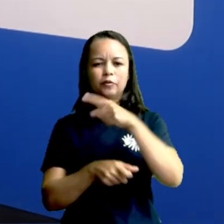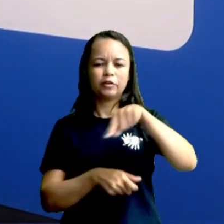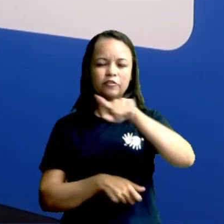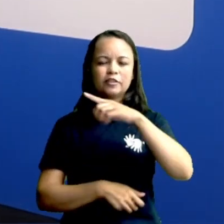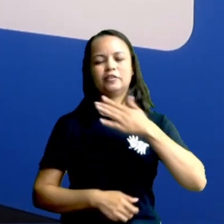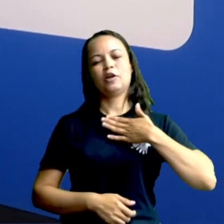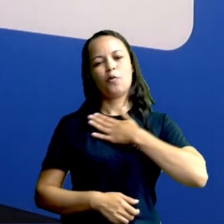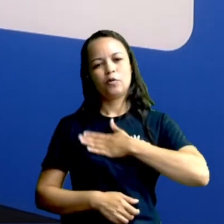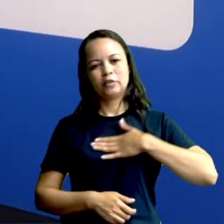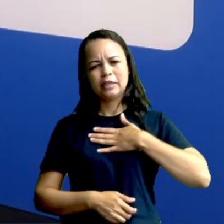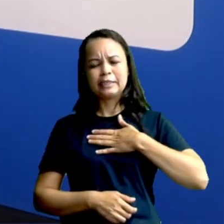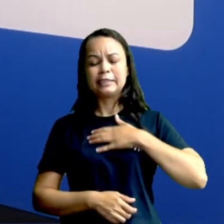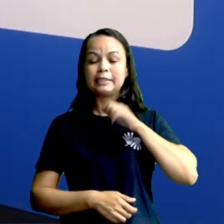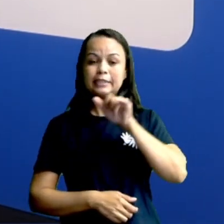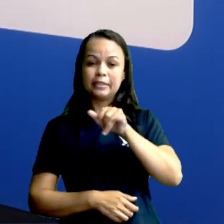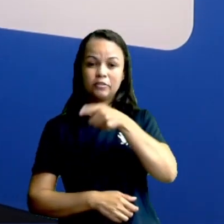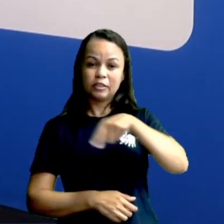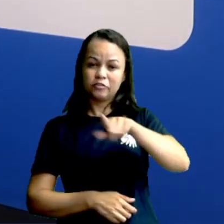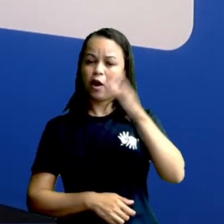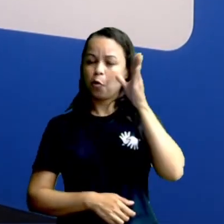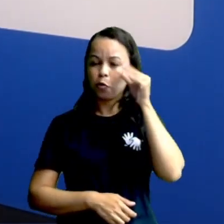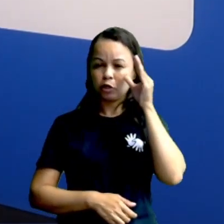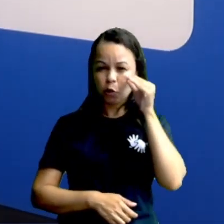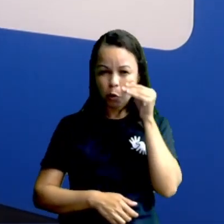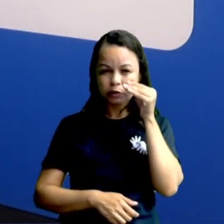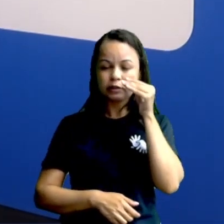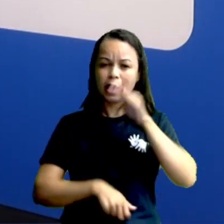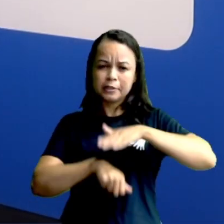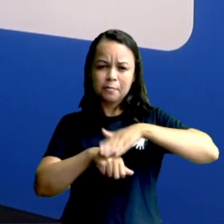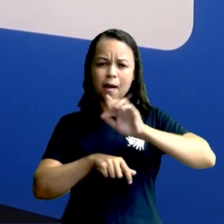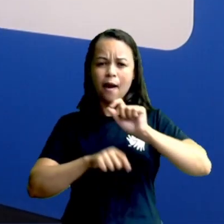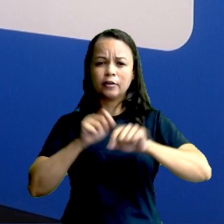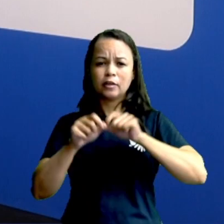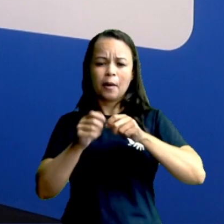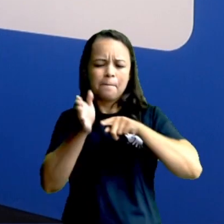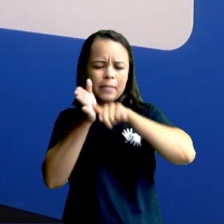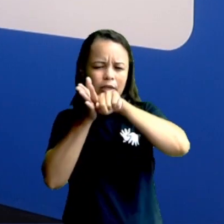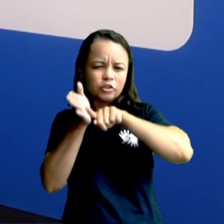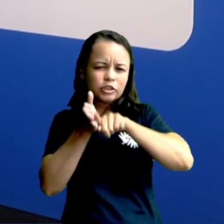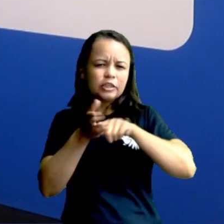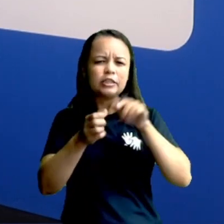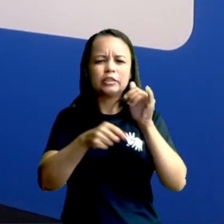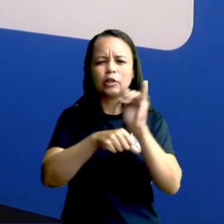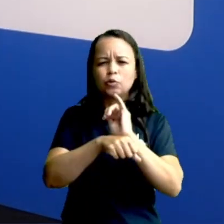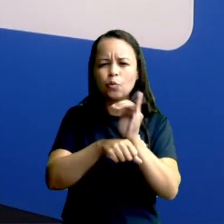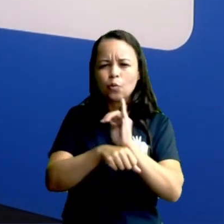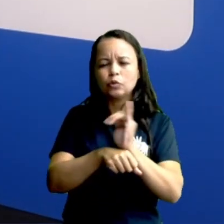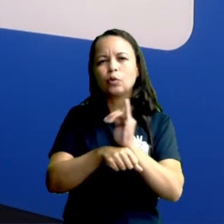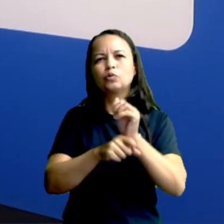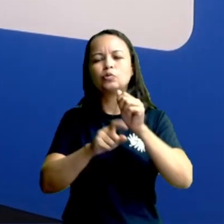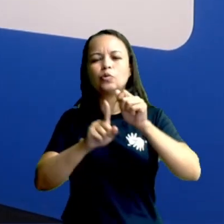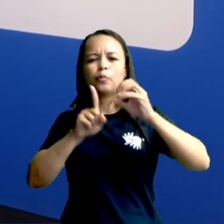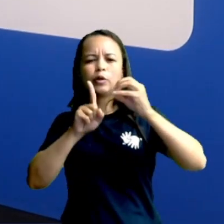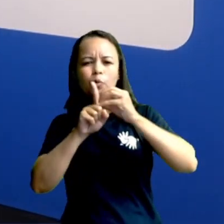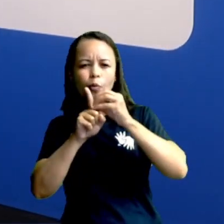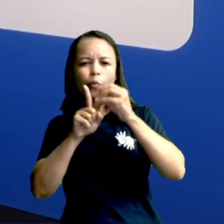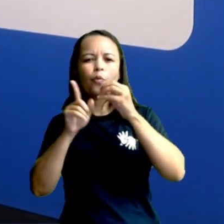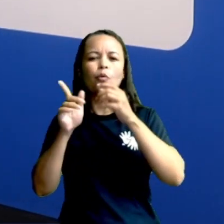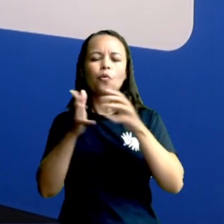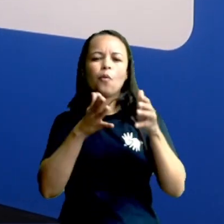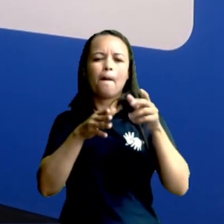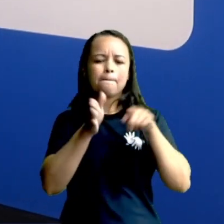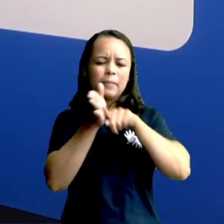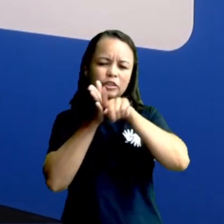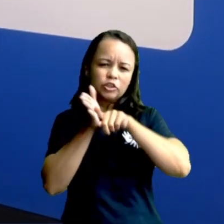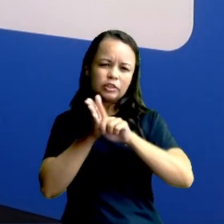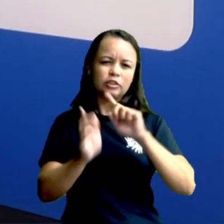gostado. Se ficaram curiosos um pouco mais, faz uma pesquisa, entra no Google, no YouTube, pesquise mais sobre o seu estado, sobre